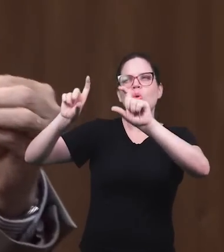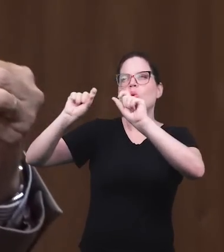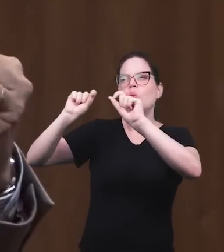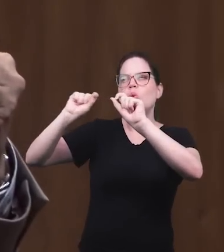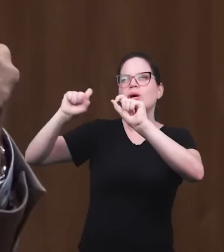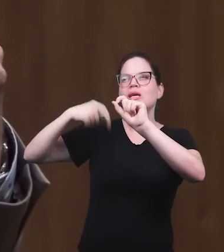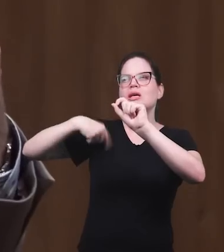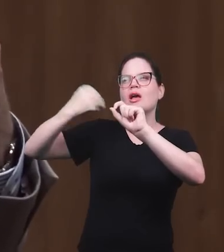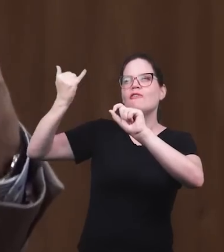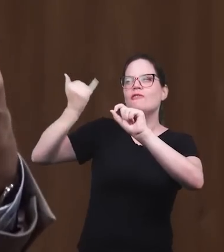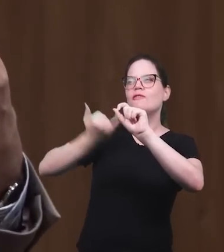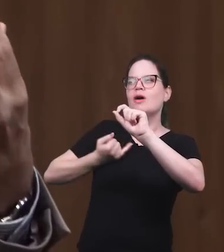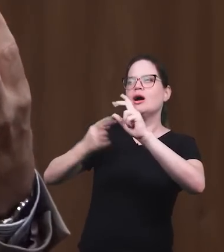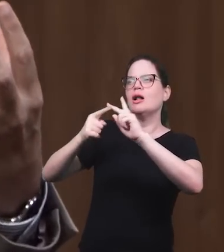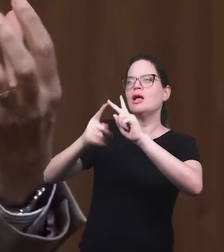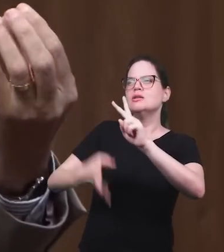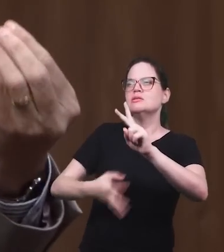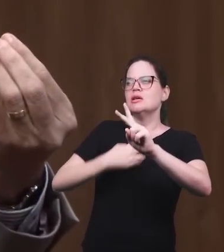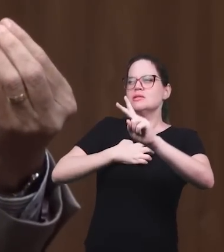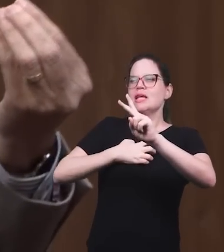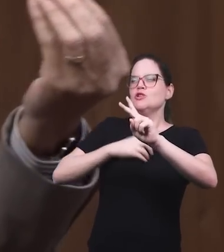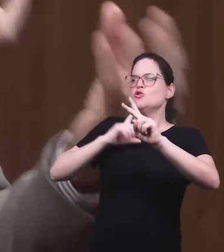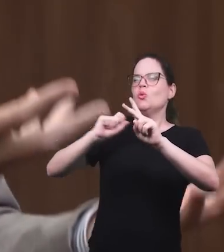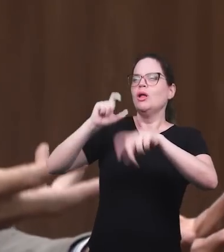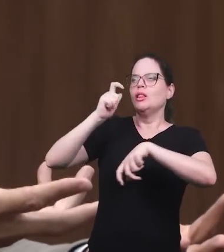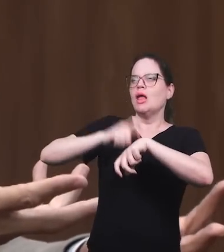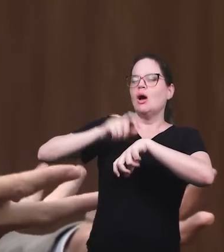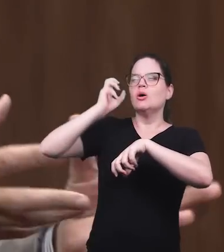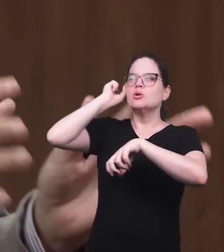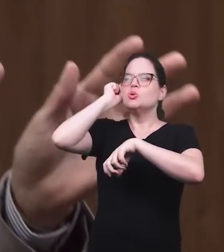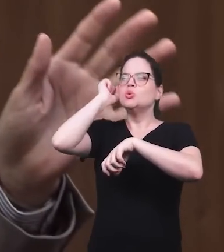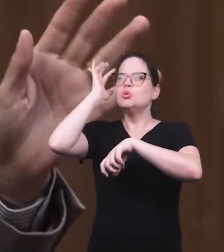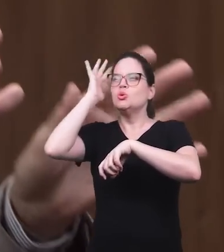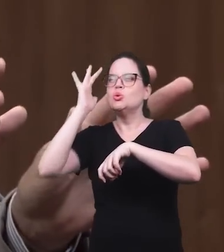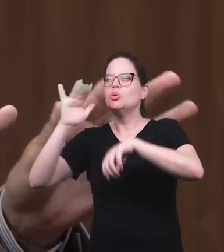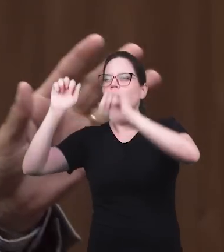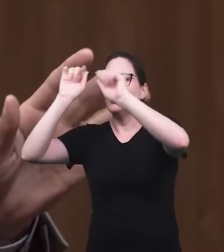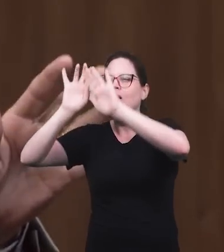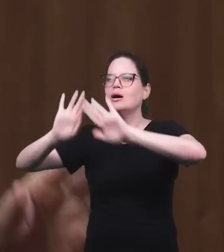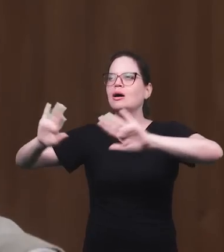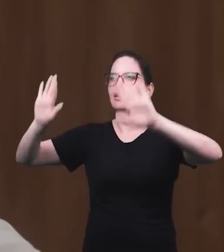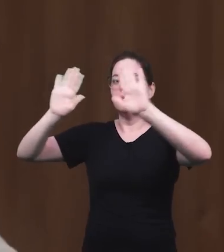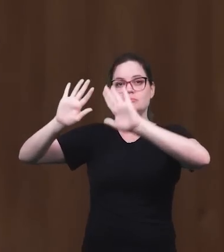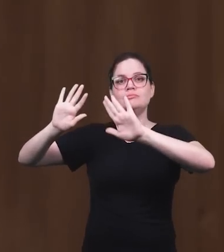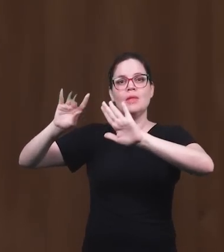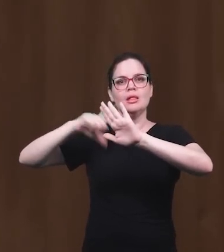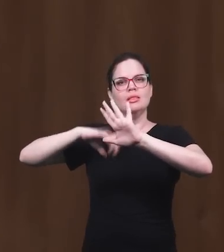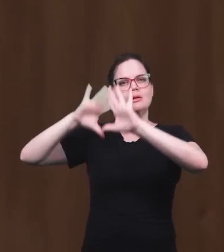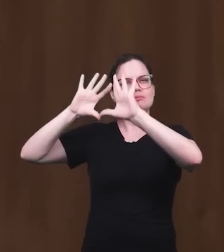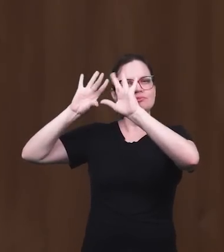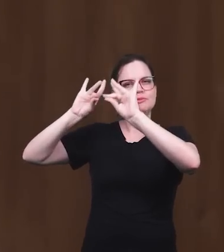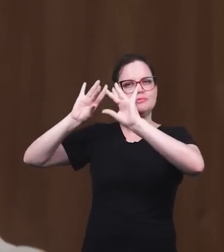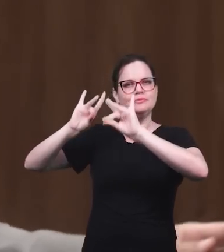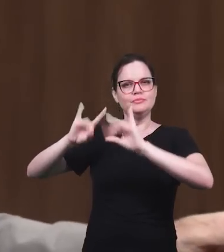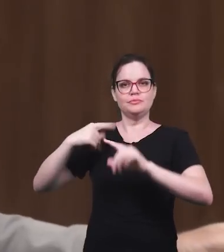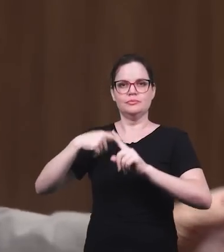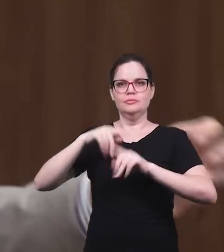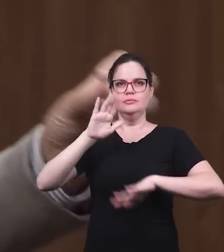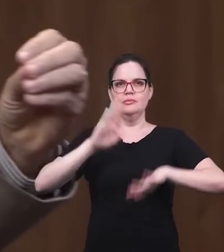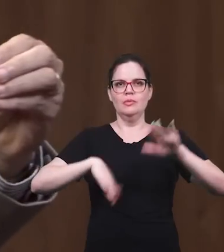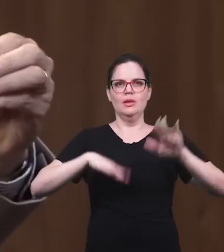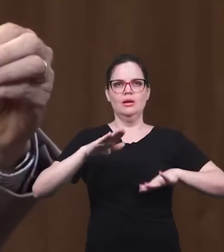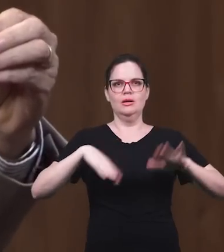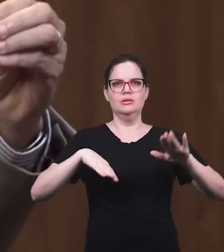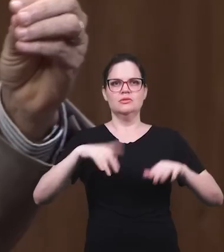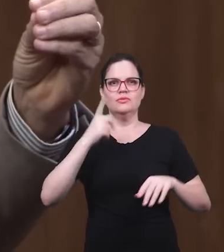o sentimento que Deus te fez sentir no sonho? Esse é geralmente a grande mensagem do sonho. Porque às vezes a pessoa